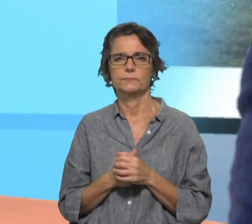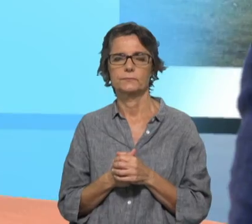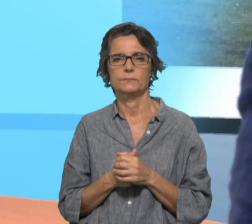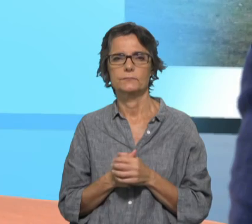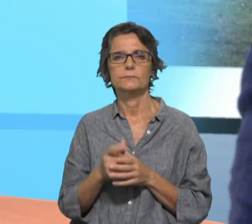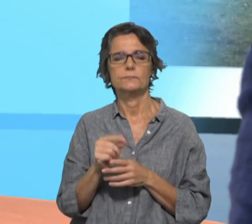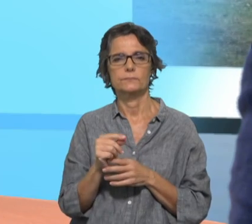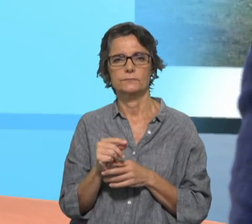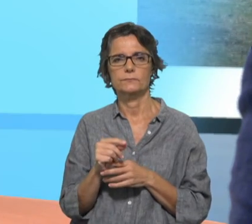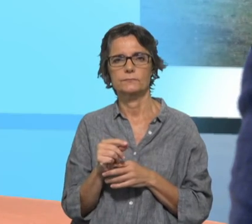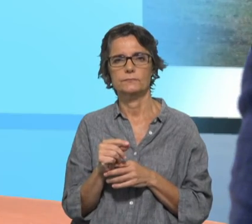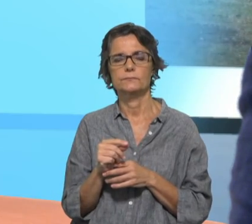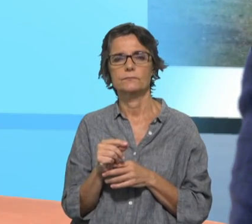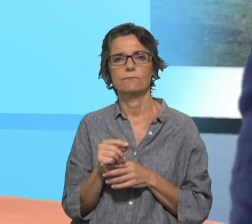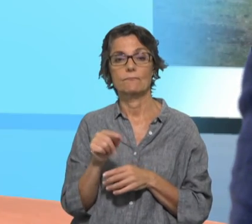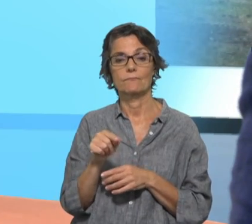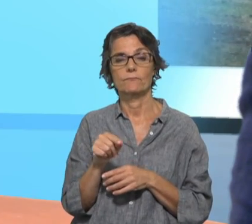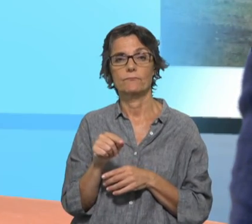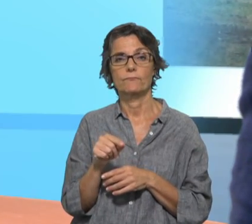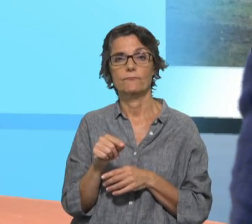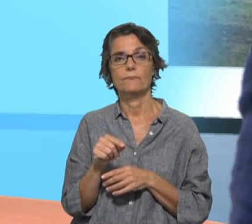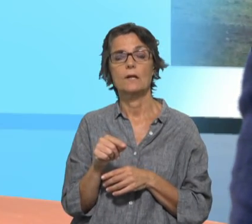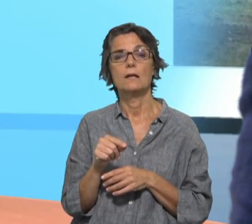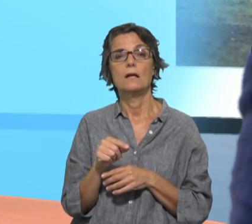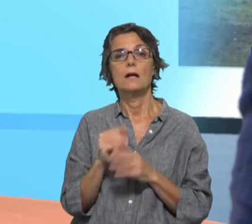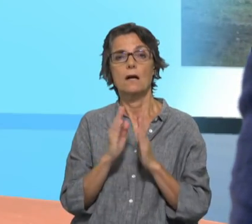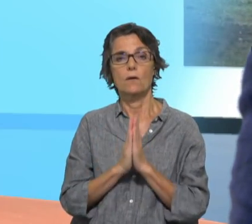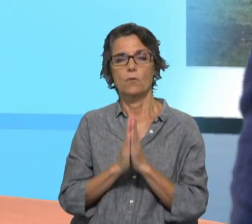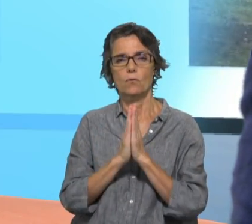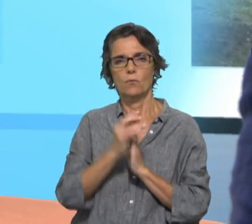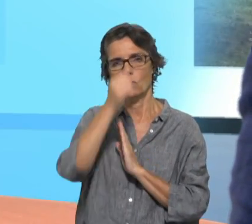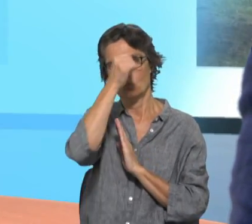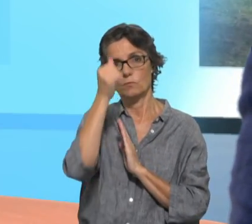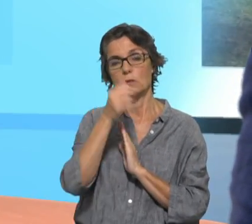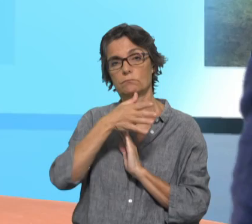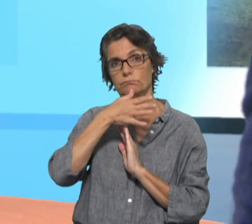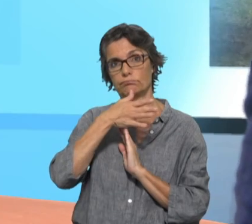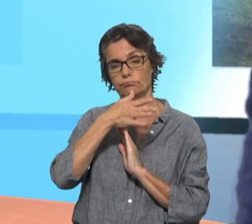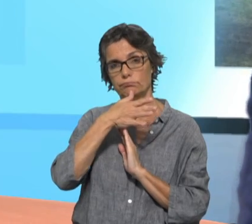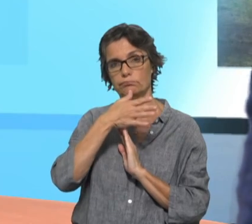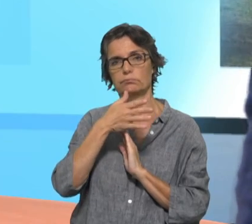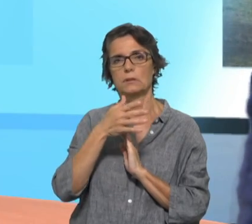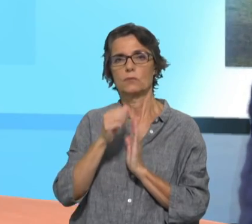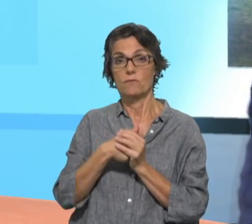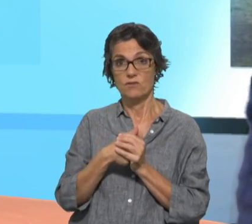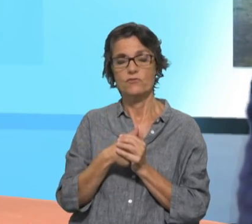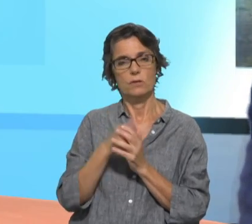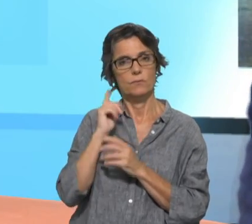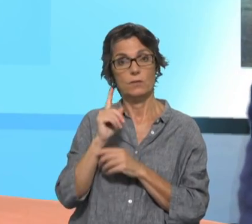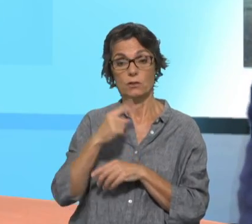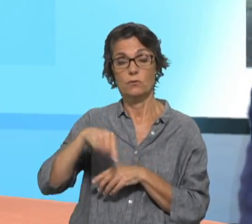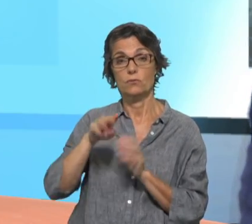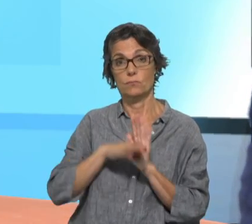um ponto central em cada Eucaristia, é a proclamação da palavra, não é? Nós aqui neste programa, em cada